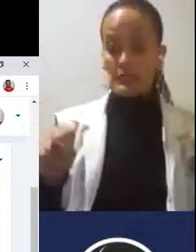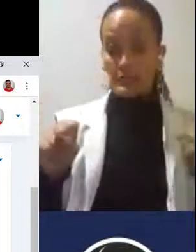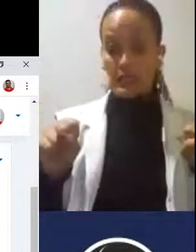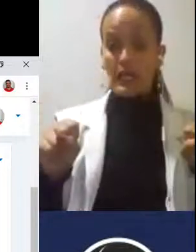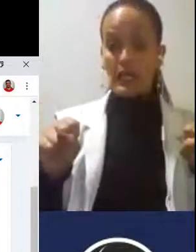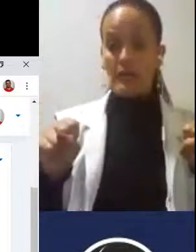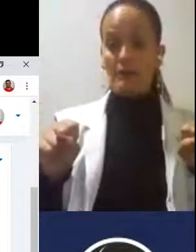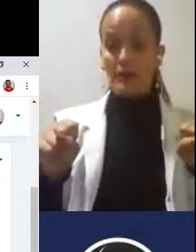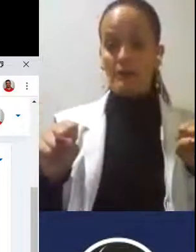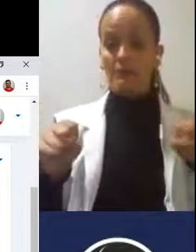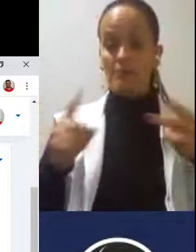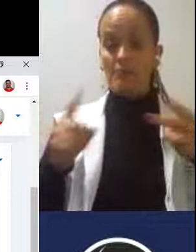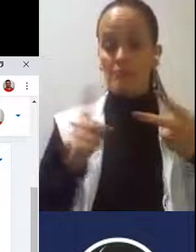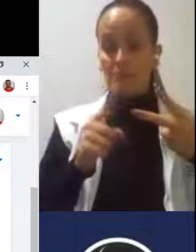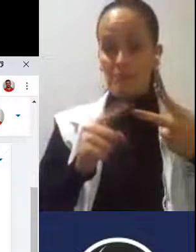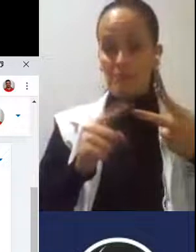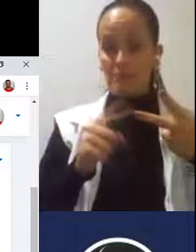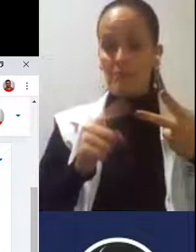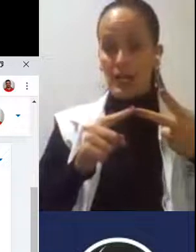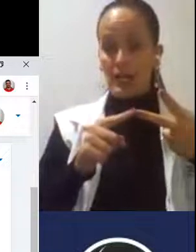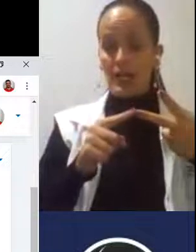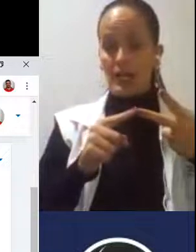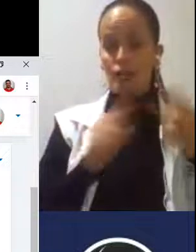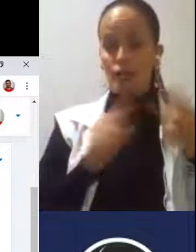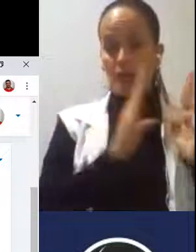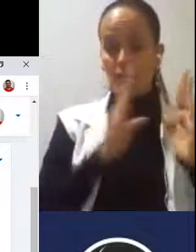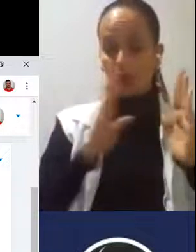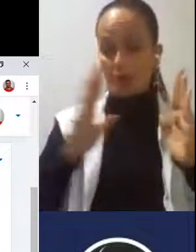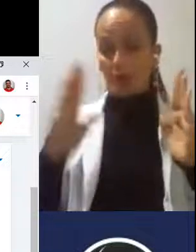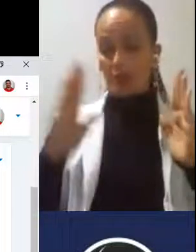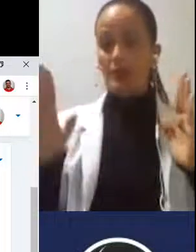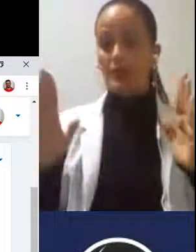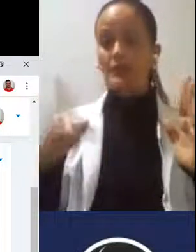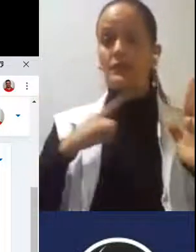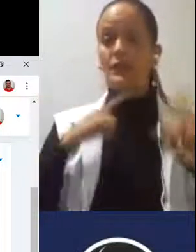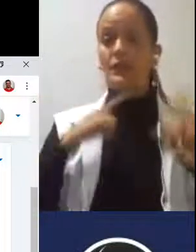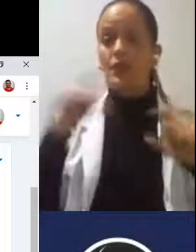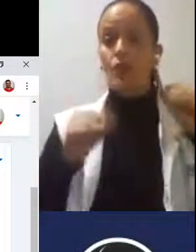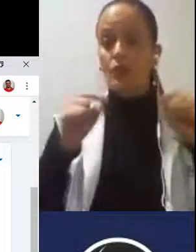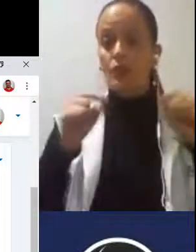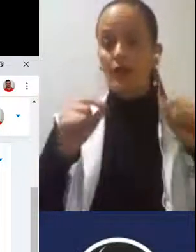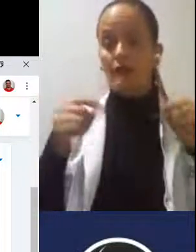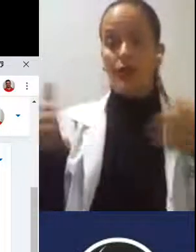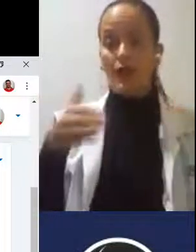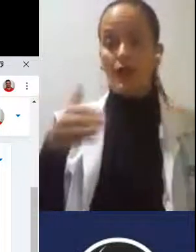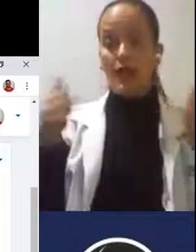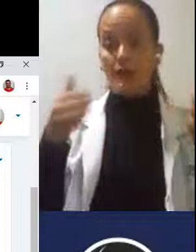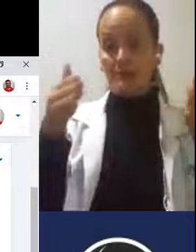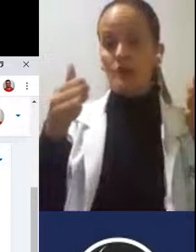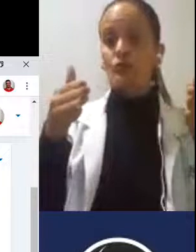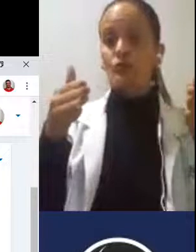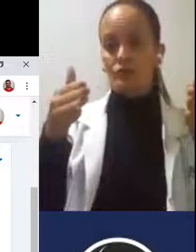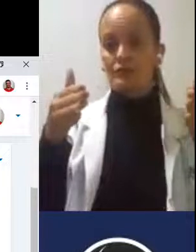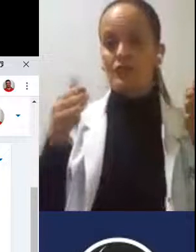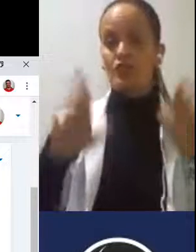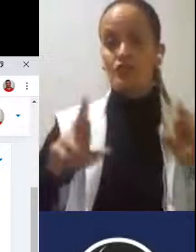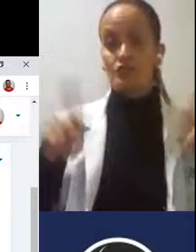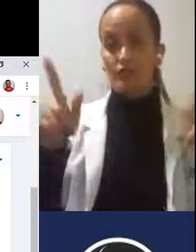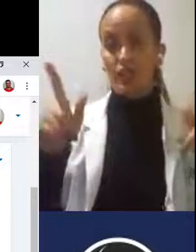associação em paralelo, os terminais de resistência estão interligados de forma que exista mais de um caminho para a circulação da corrente, certo?